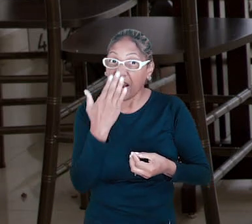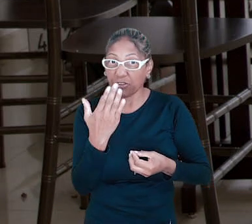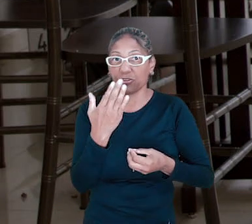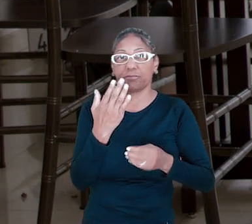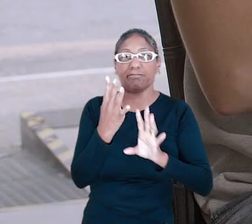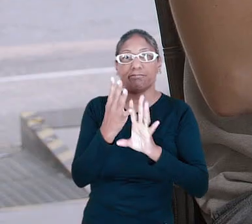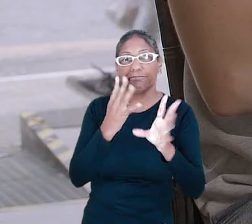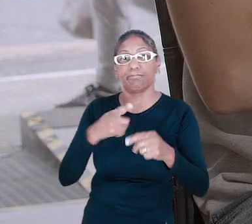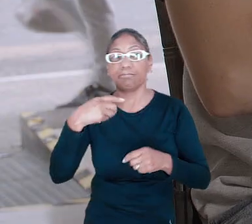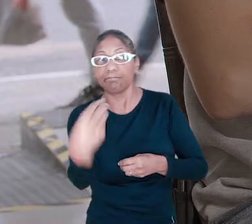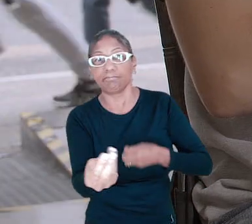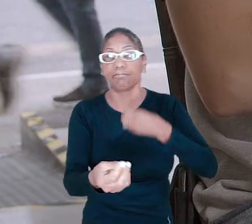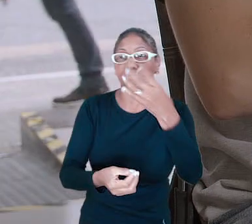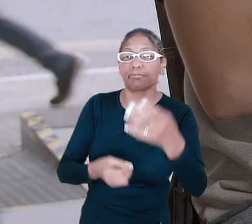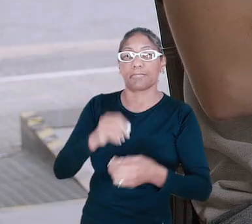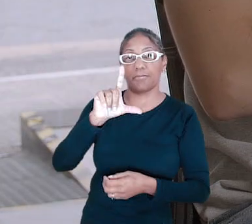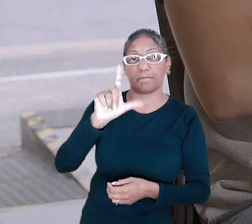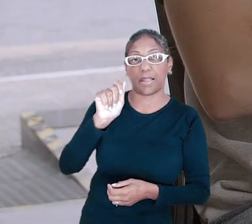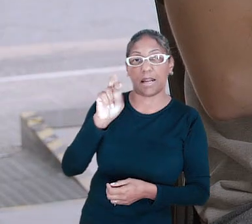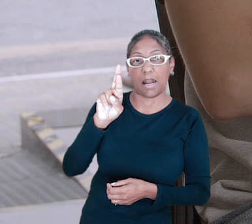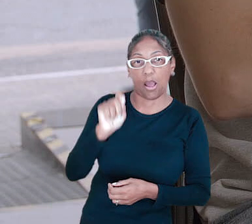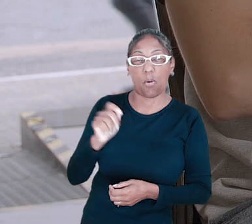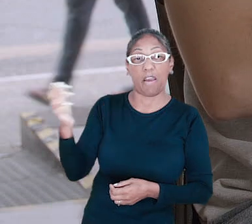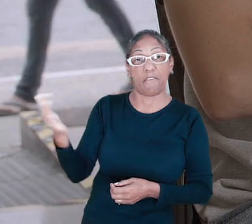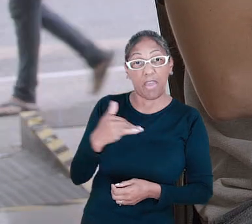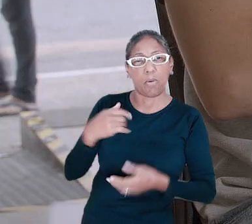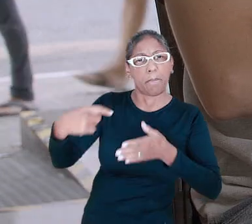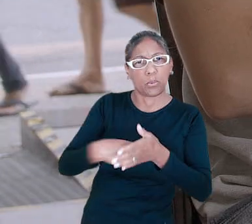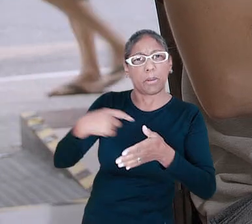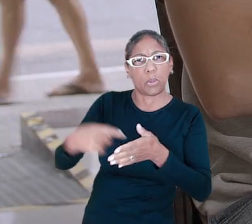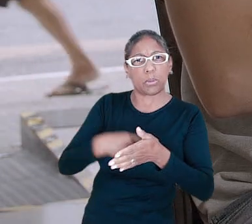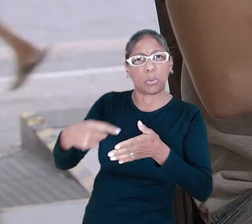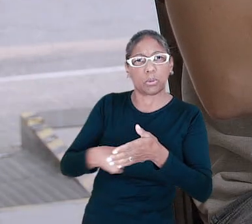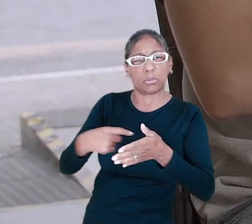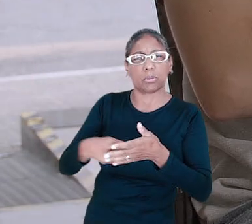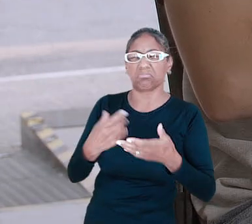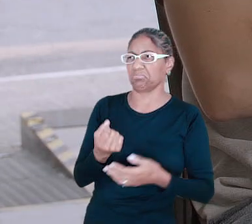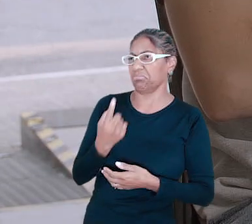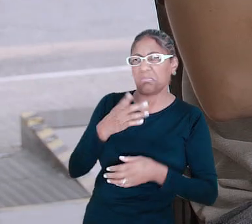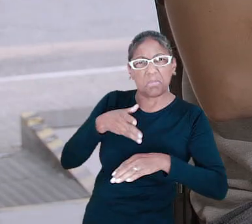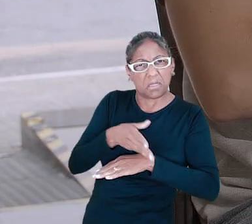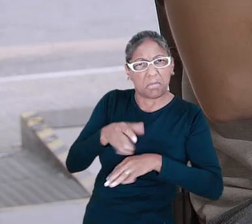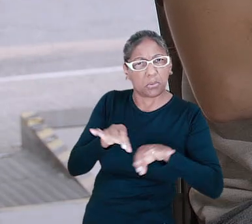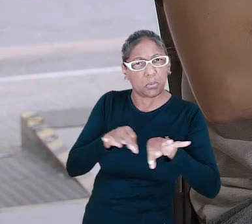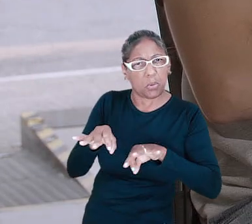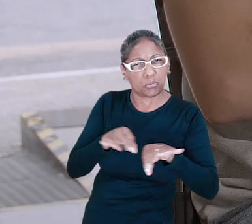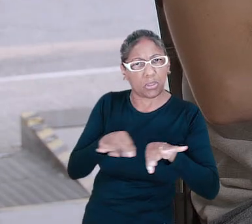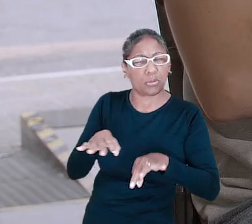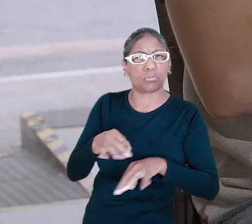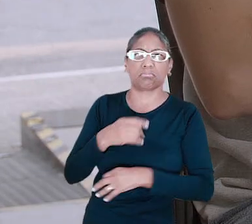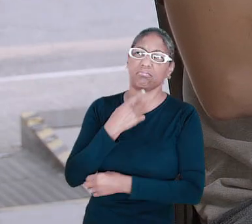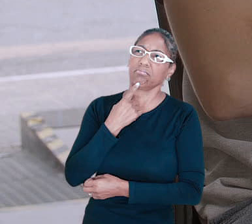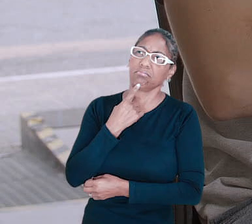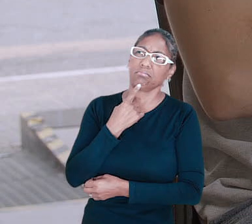na frente, né, e delivery. E aí a Laura veio aqui com uma ficha perguntando se a gente queria participar de um projeto